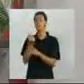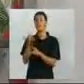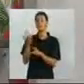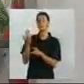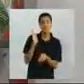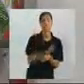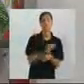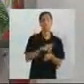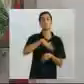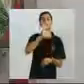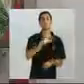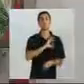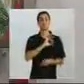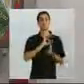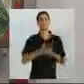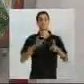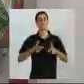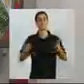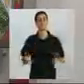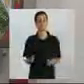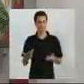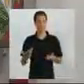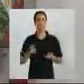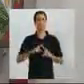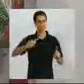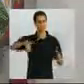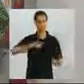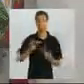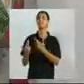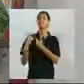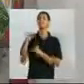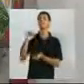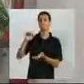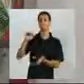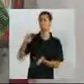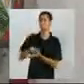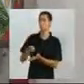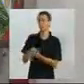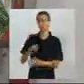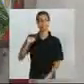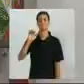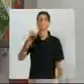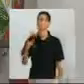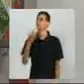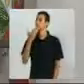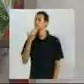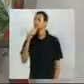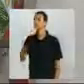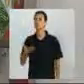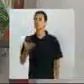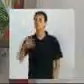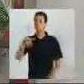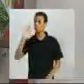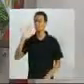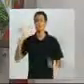o número de efetivo da polícia militar. Mas nós precisamos cobrar. Nós precisamos cobrar eficiência, nós precisamos cobrar o